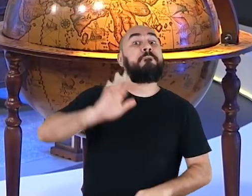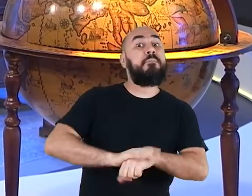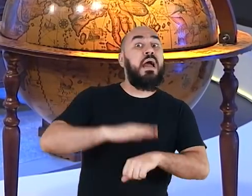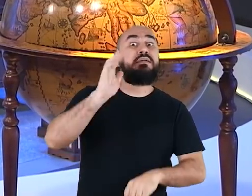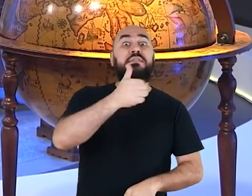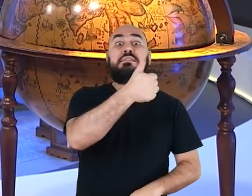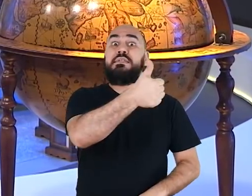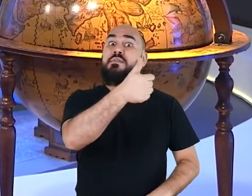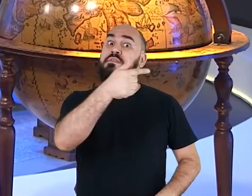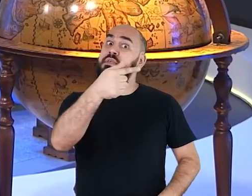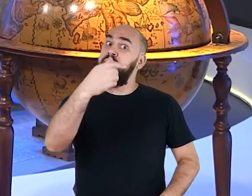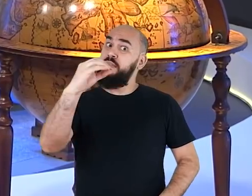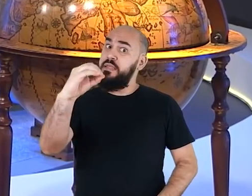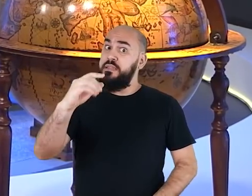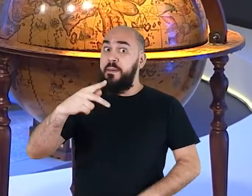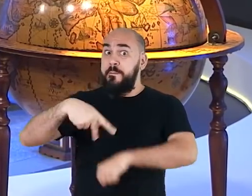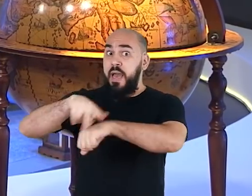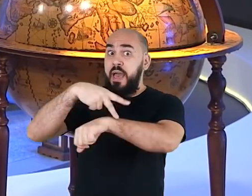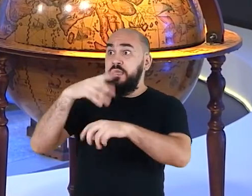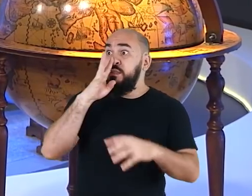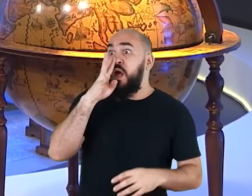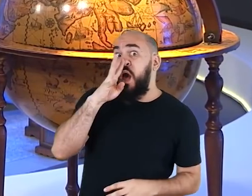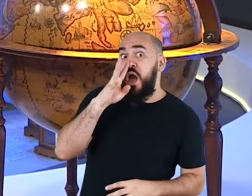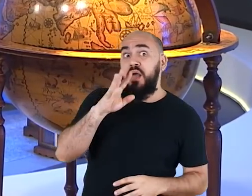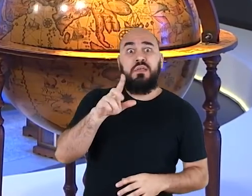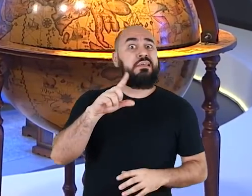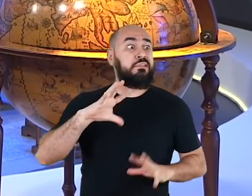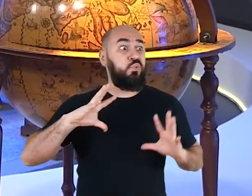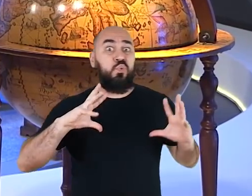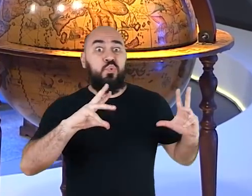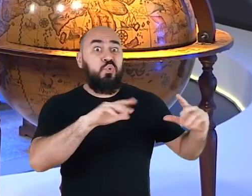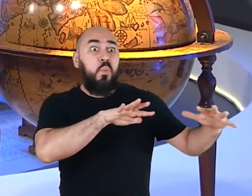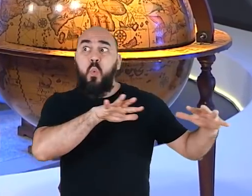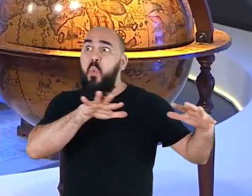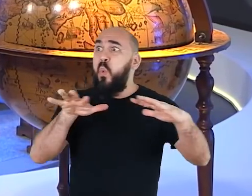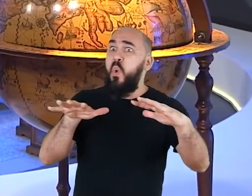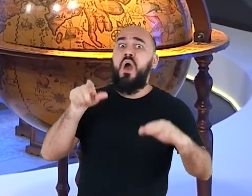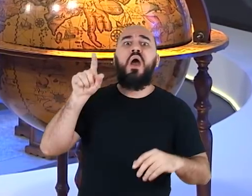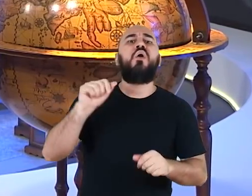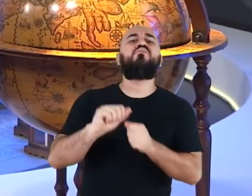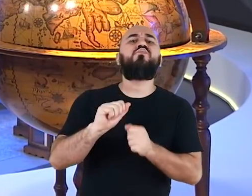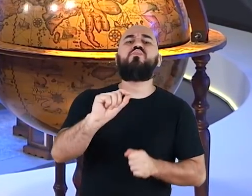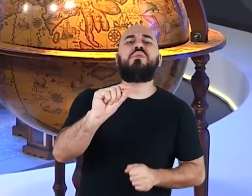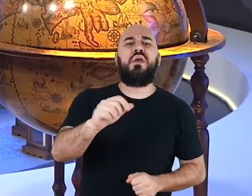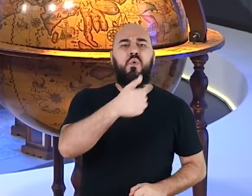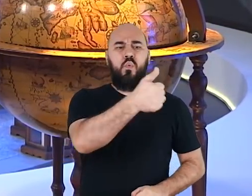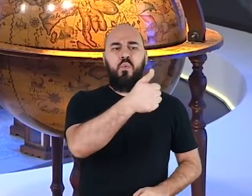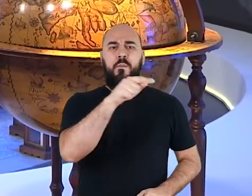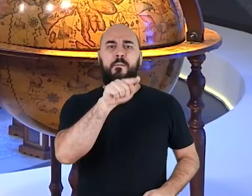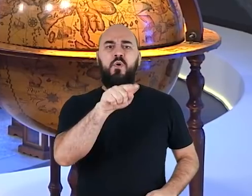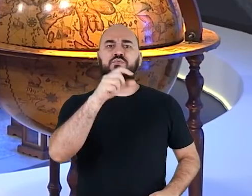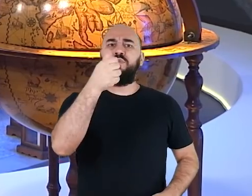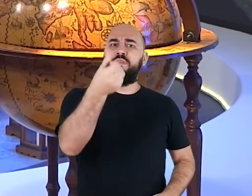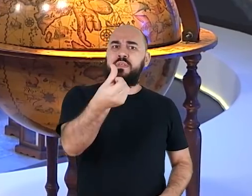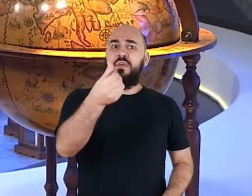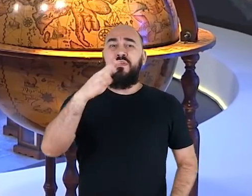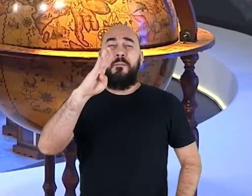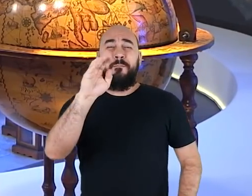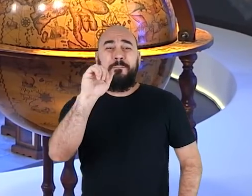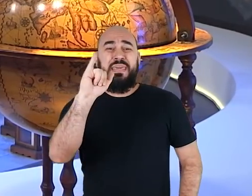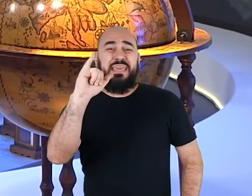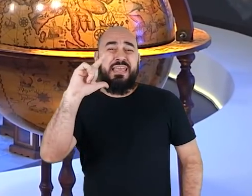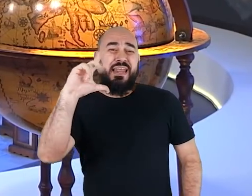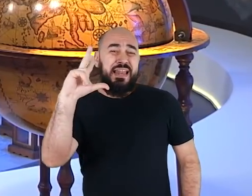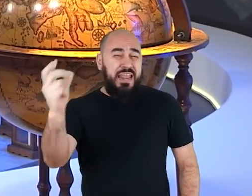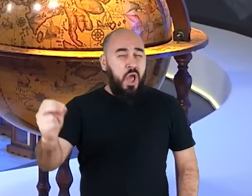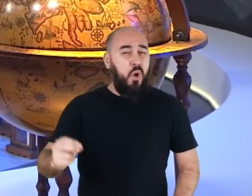países e os organizadores afirmaram que a audiência girou em torno de 1,6 bilhão de telespectadores em todo o